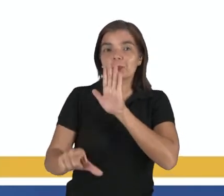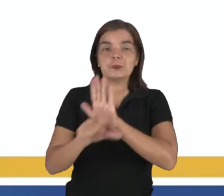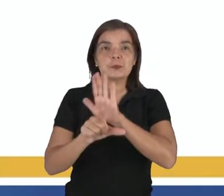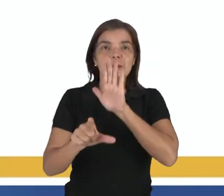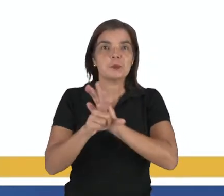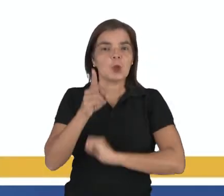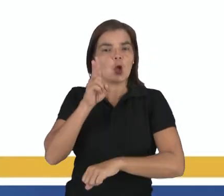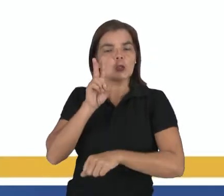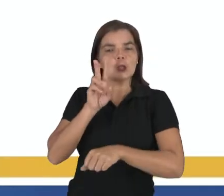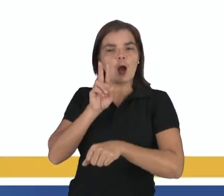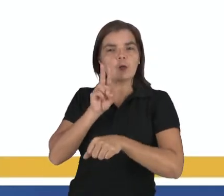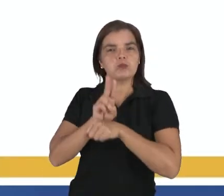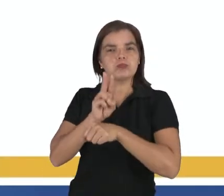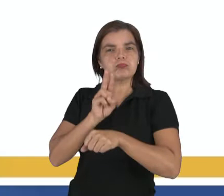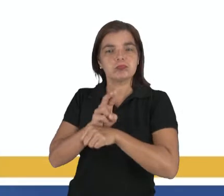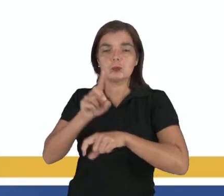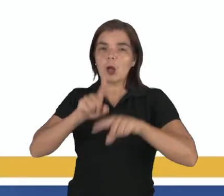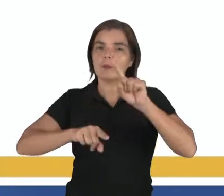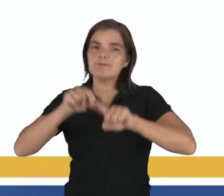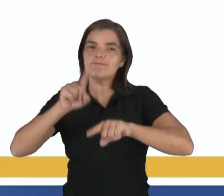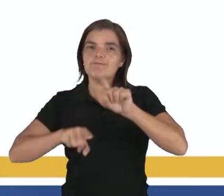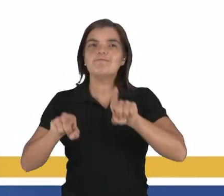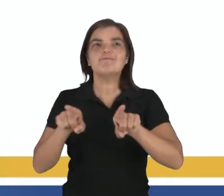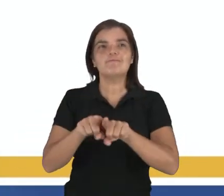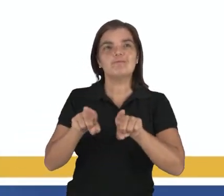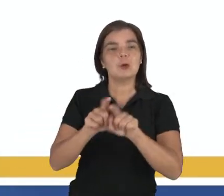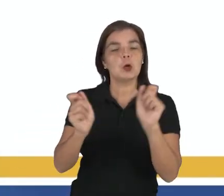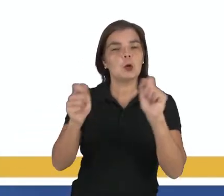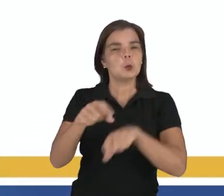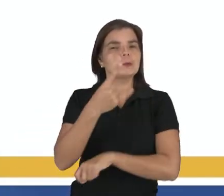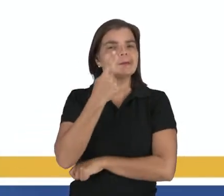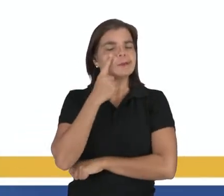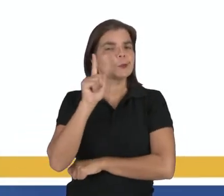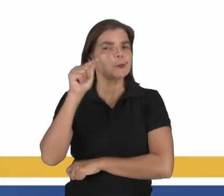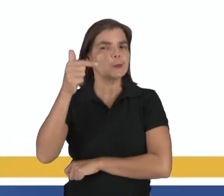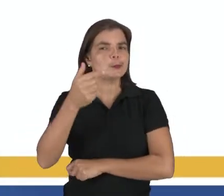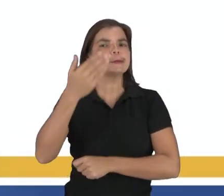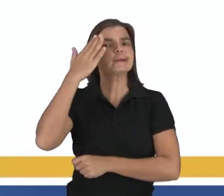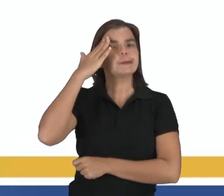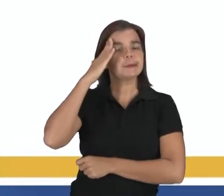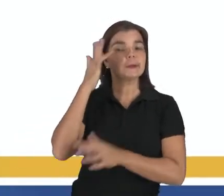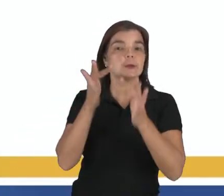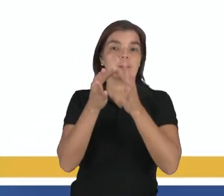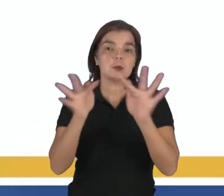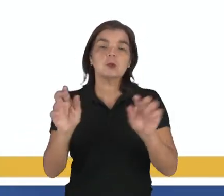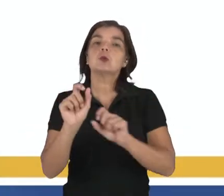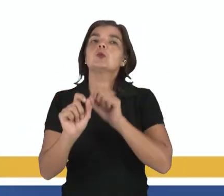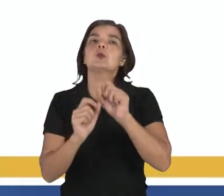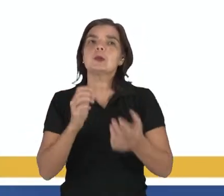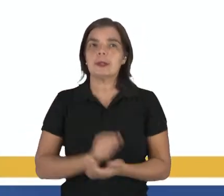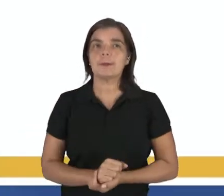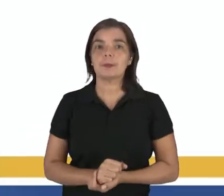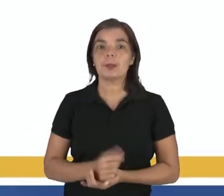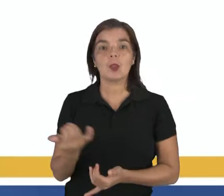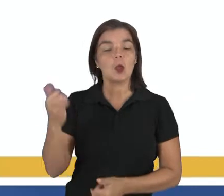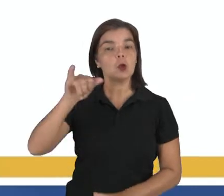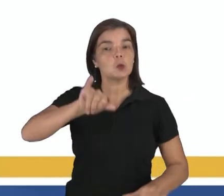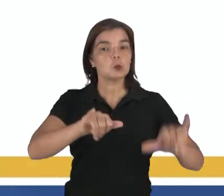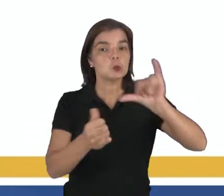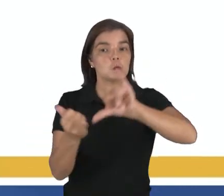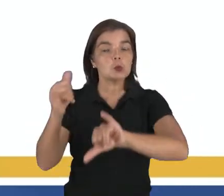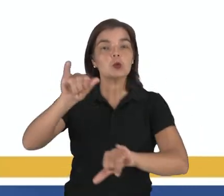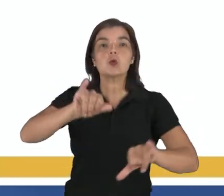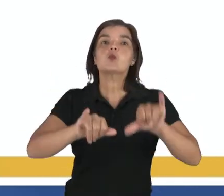lei da conservação das massas. E aí a gente pode ter outra leitura dessa frase que diz assim: em uma